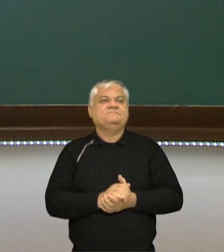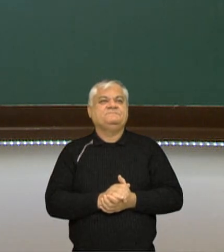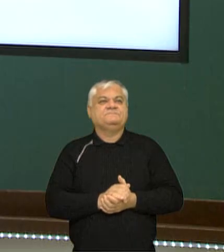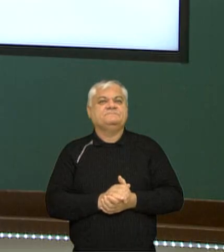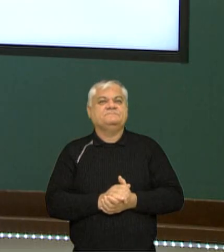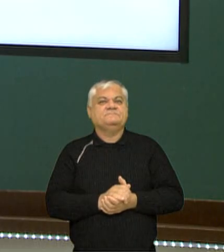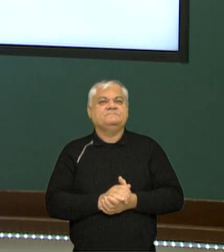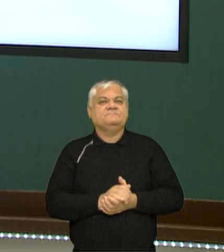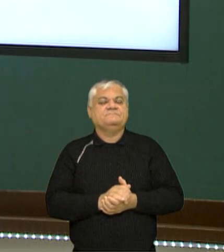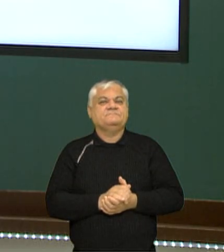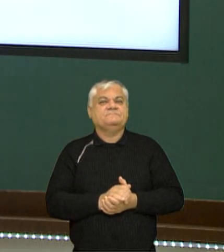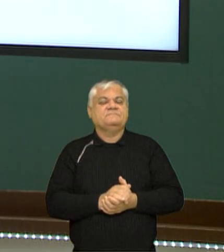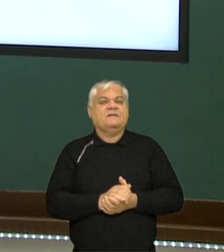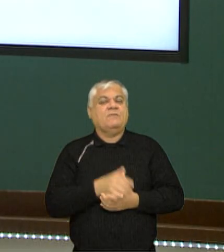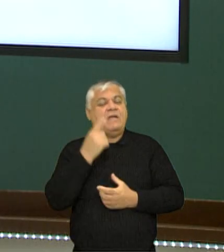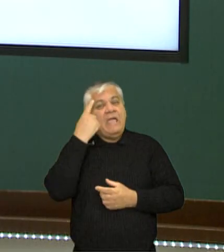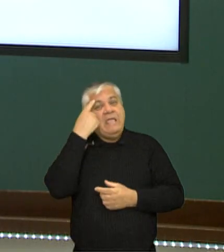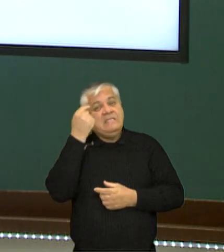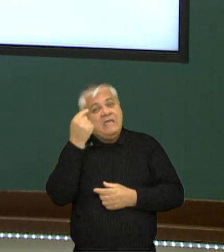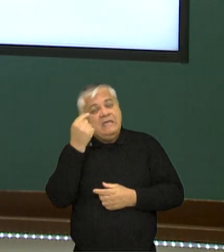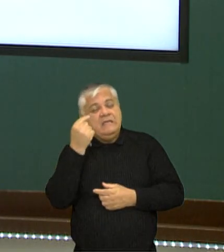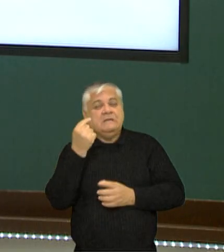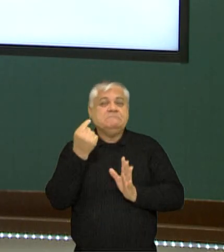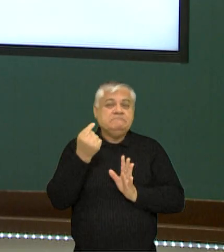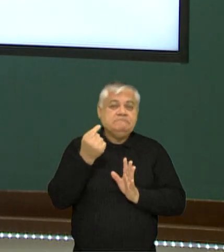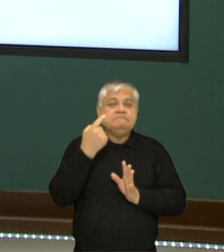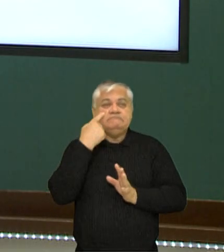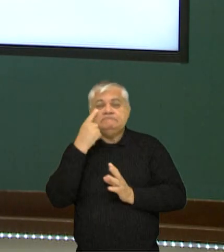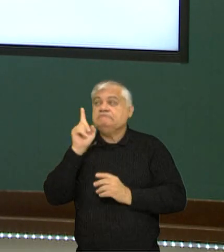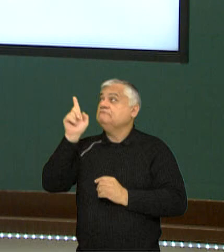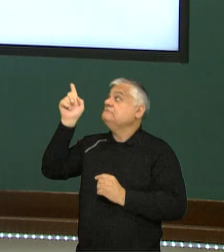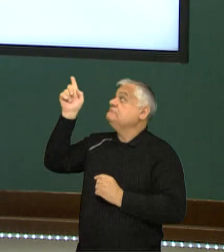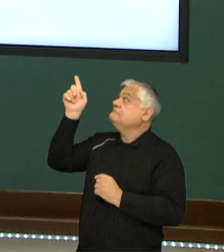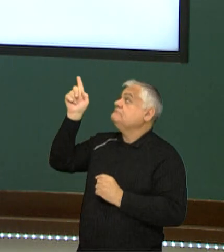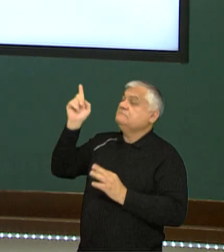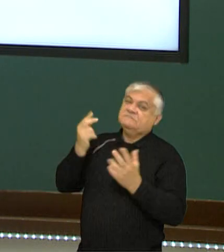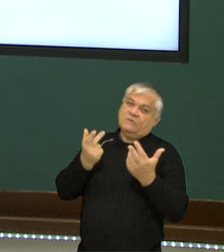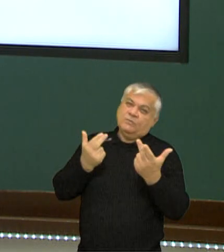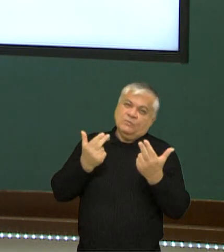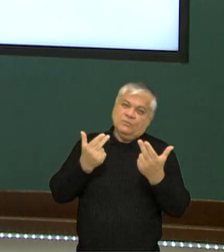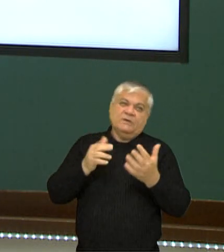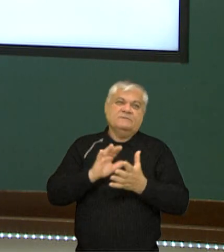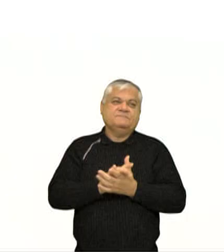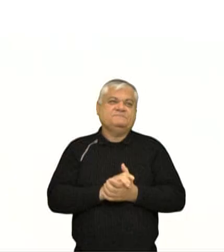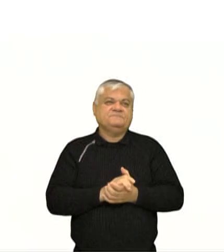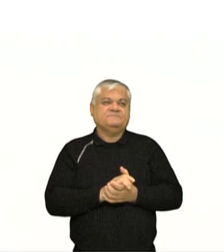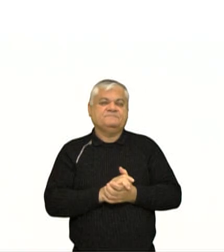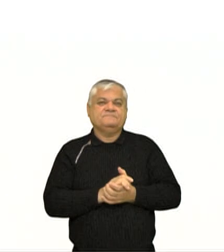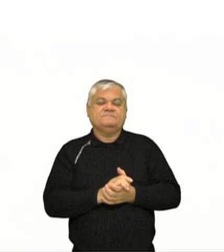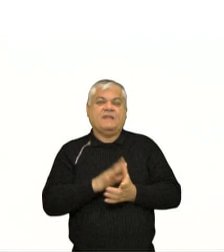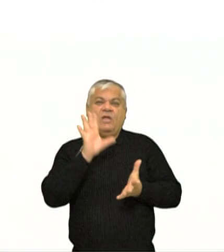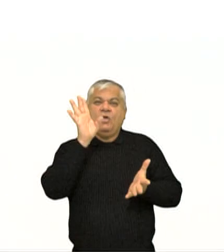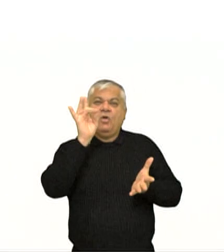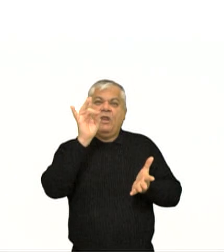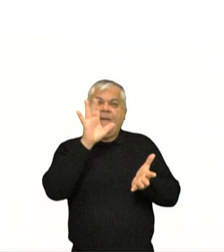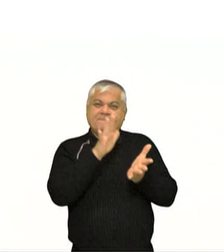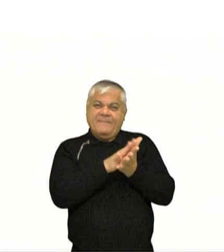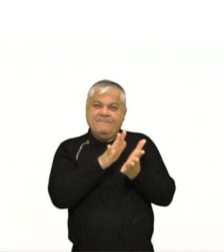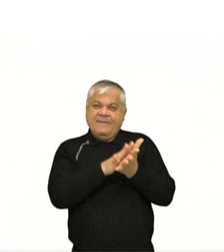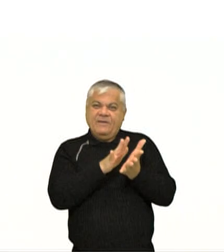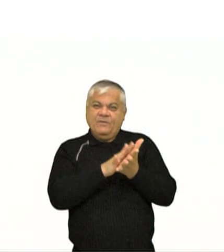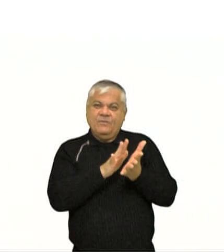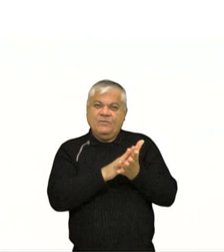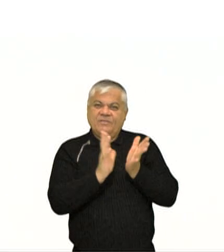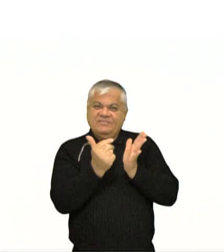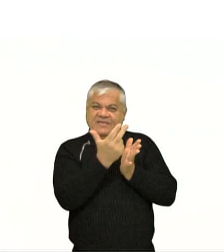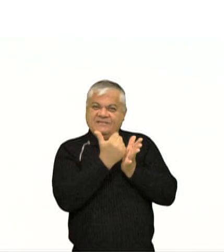Então a ideia vai ser mais ou menos o que a gente está vendo nessa imagem aqui, ó. Nós vamos colar em cima da tampinha